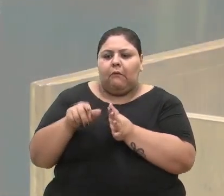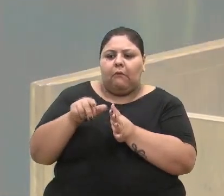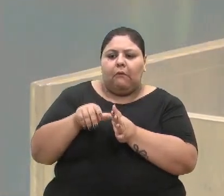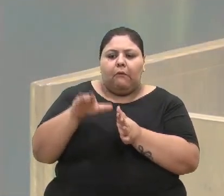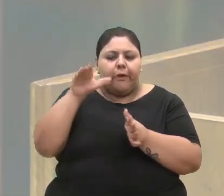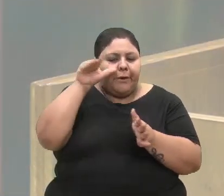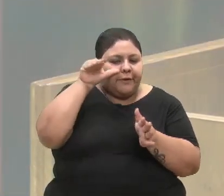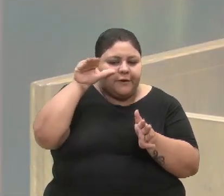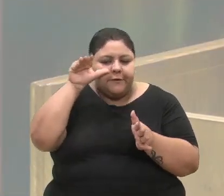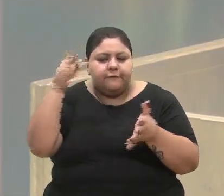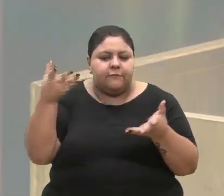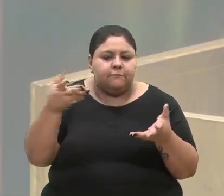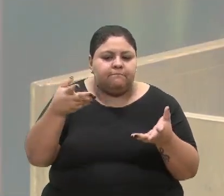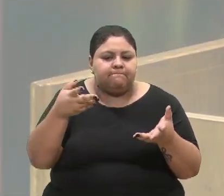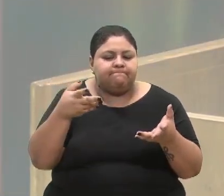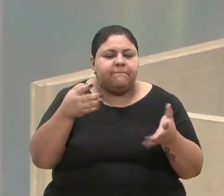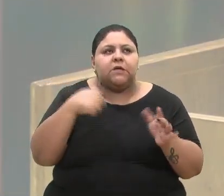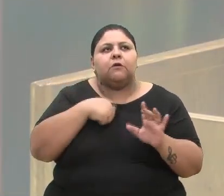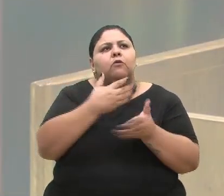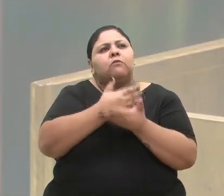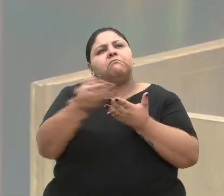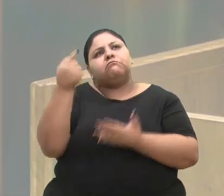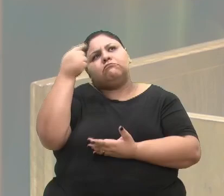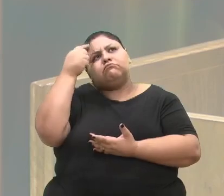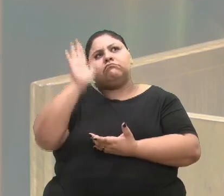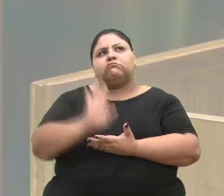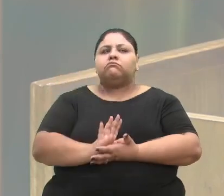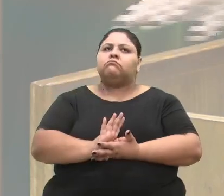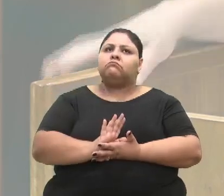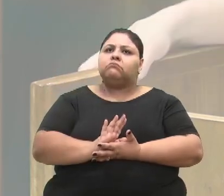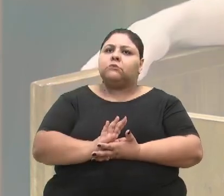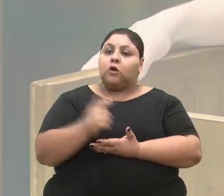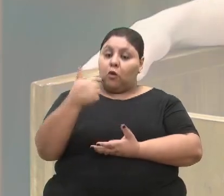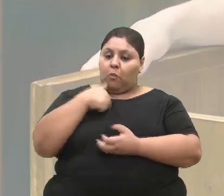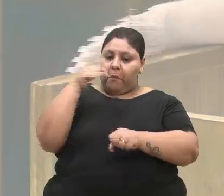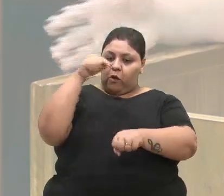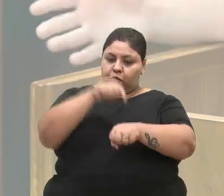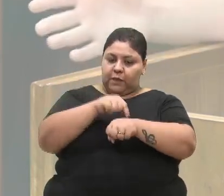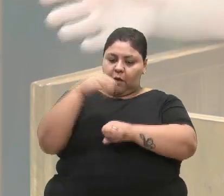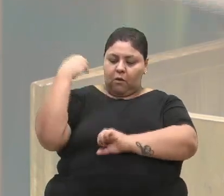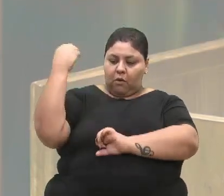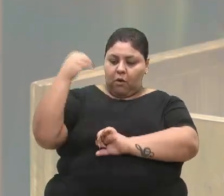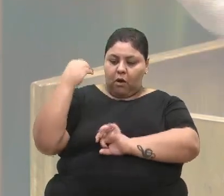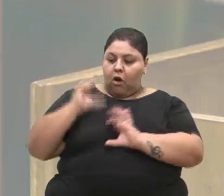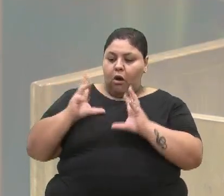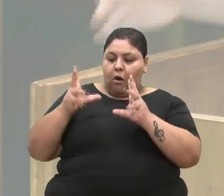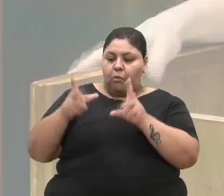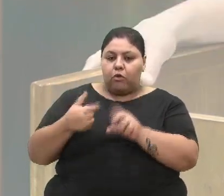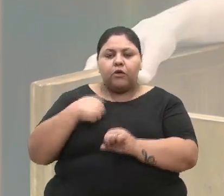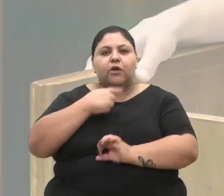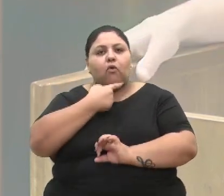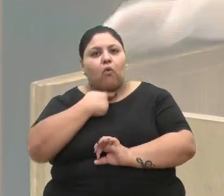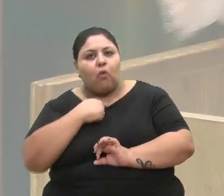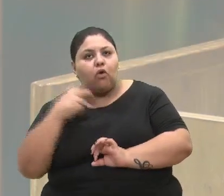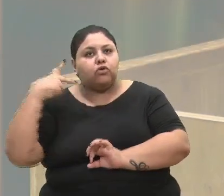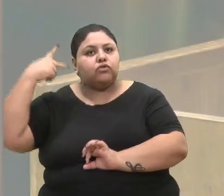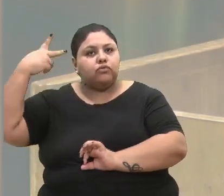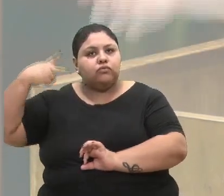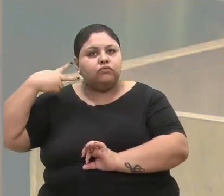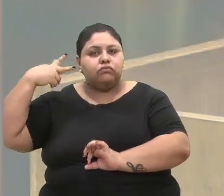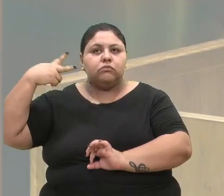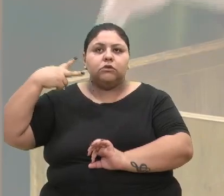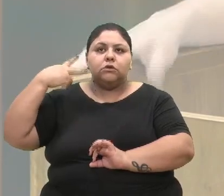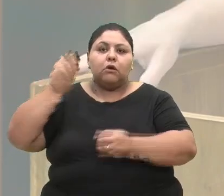que... E eu comecei a refletir. Pelo meu tempo de experiência, e pelo tanto que eu gosto de política, vereador Lucas, e o tanto